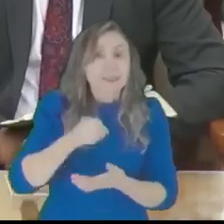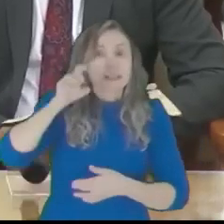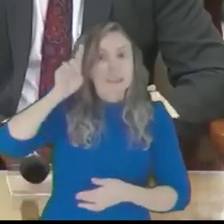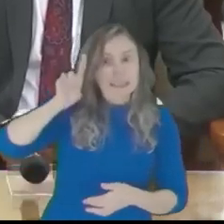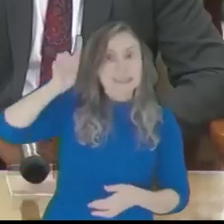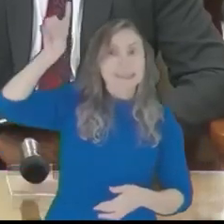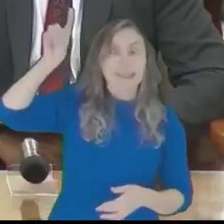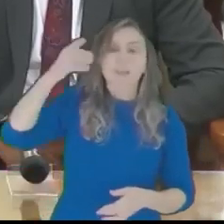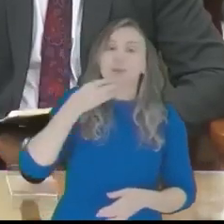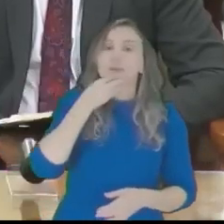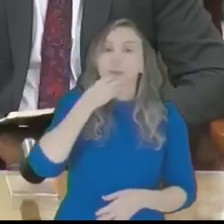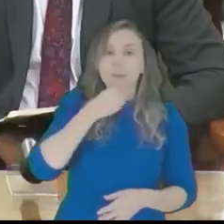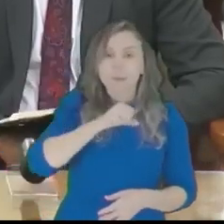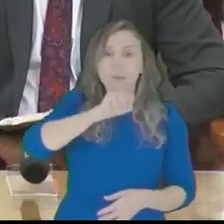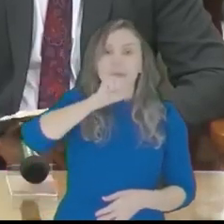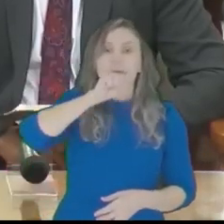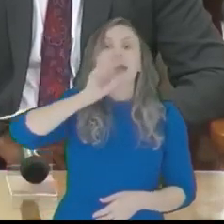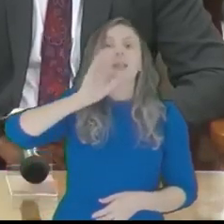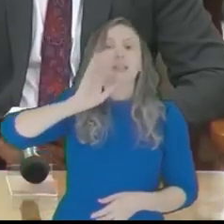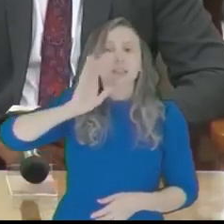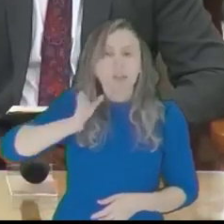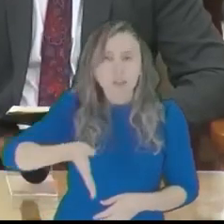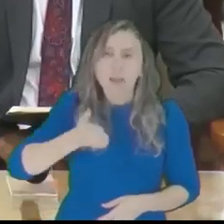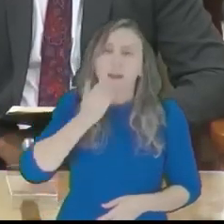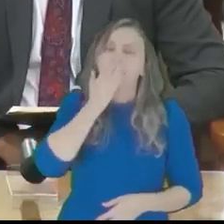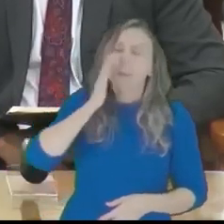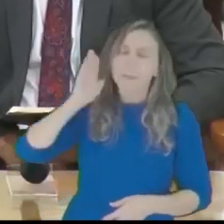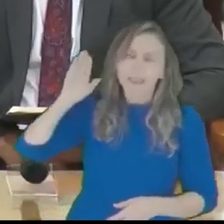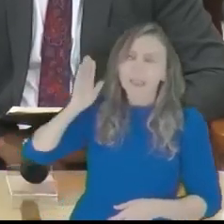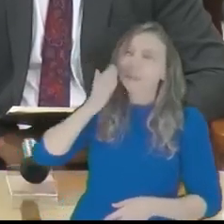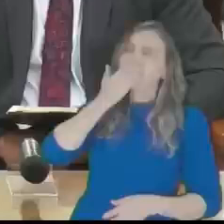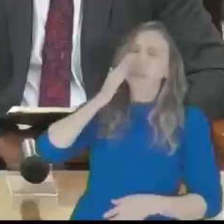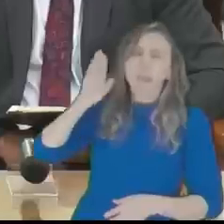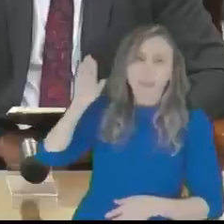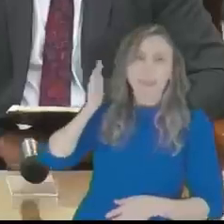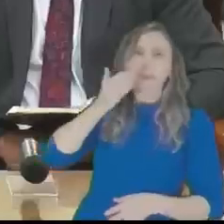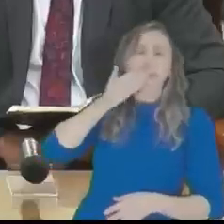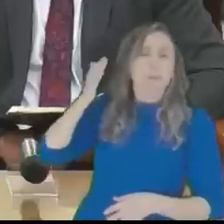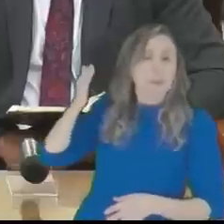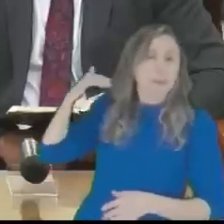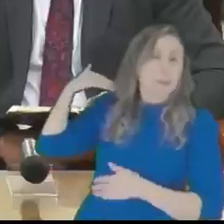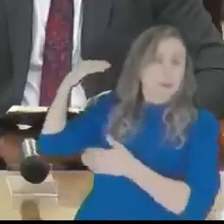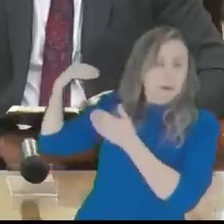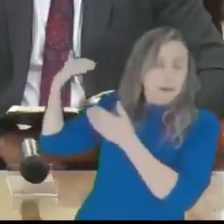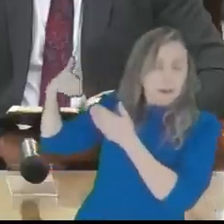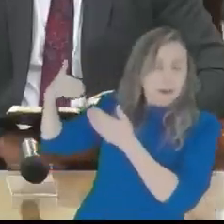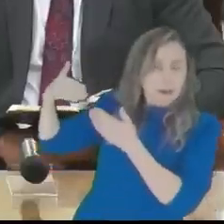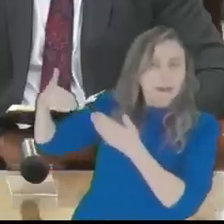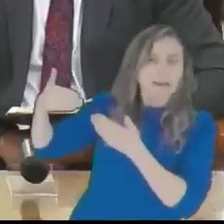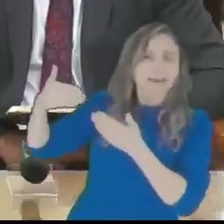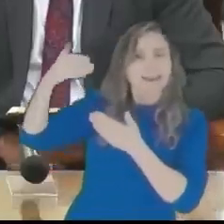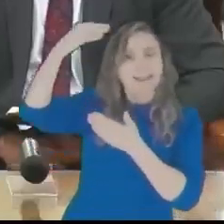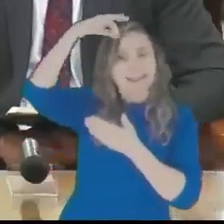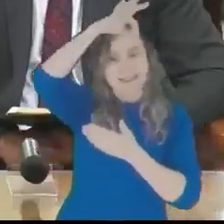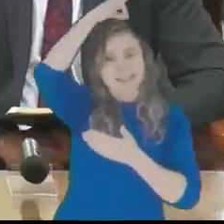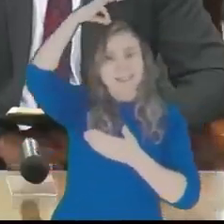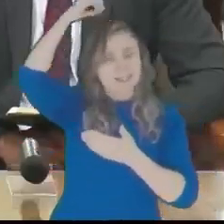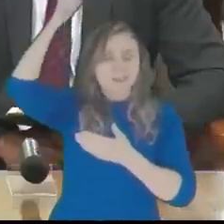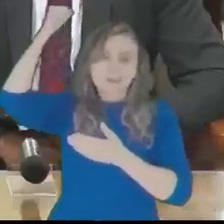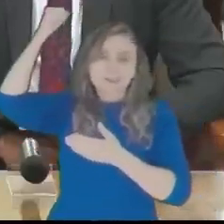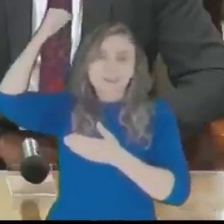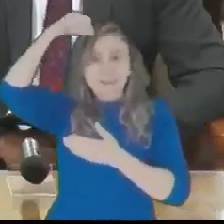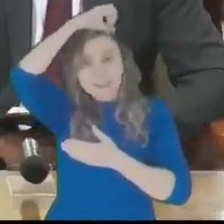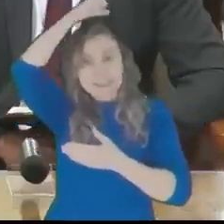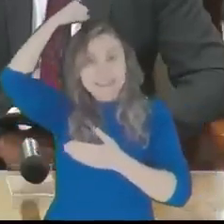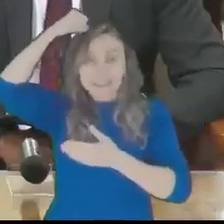Deus Pai já vinha prometendo que iria mandar o Espírito Santo. Nos profetas, quem